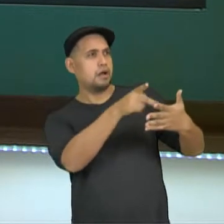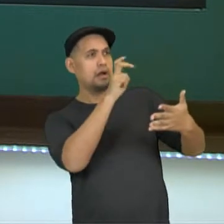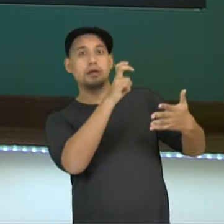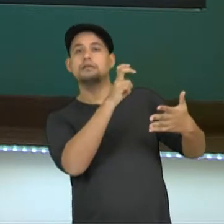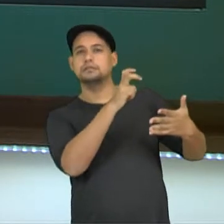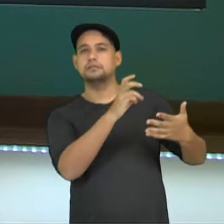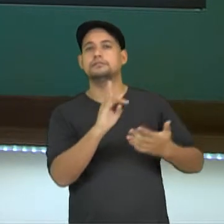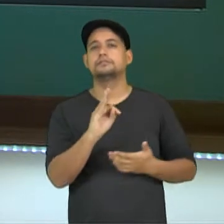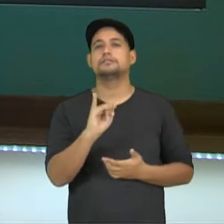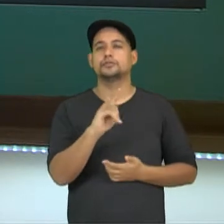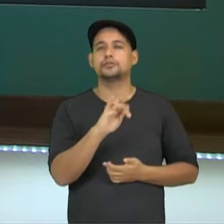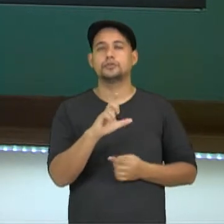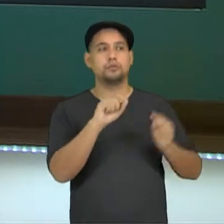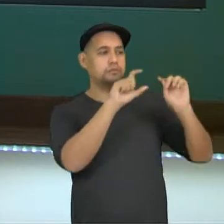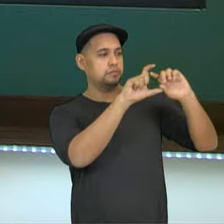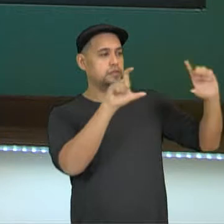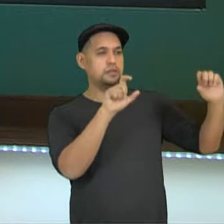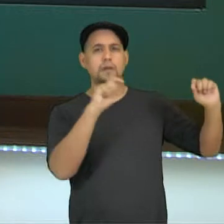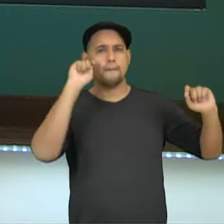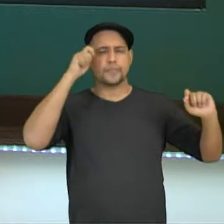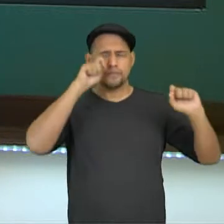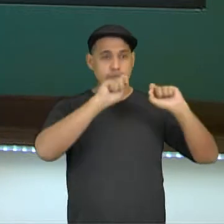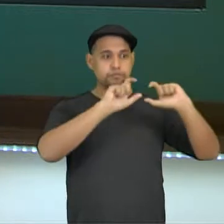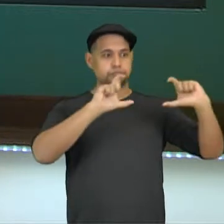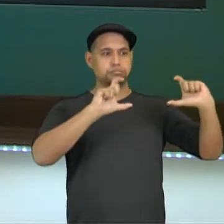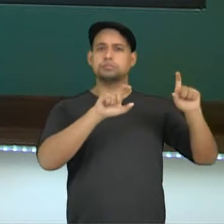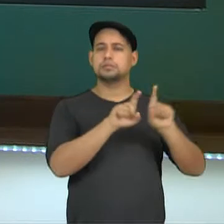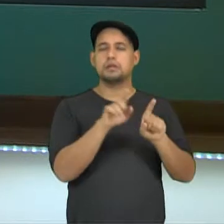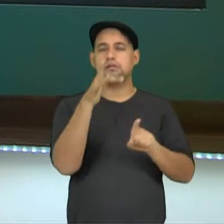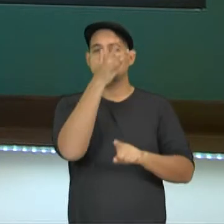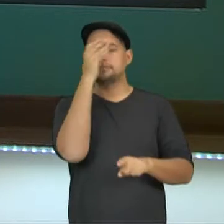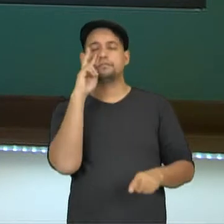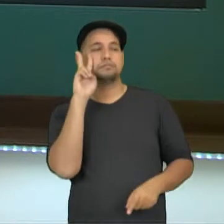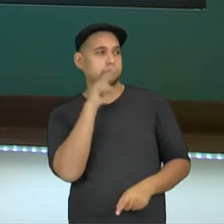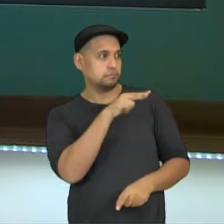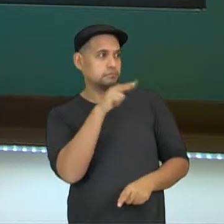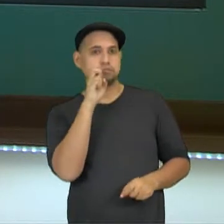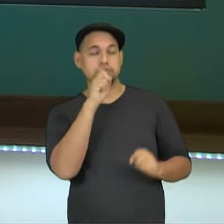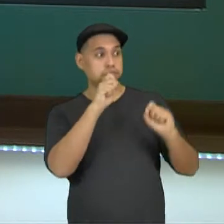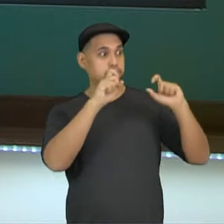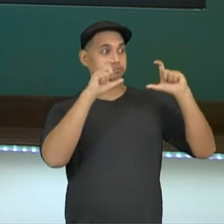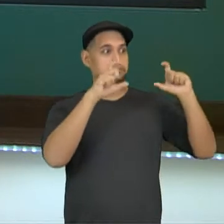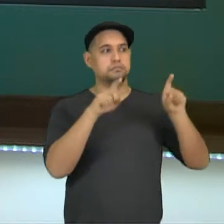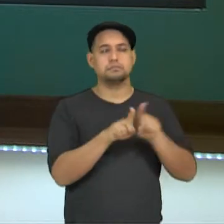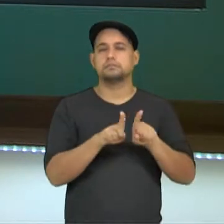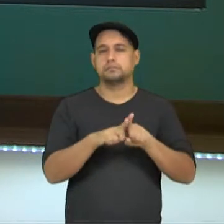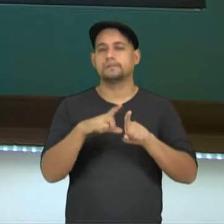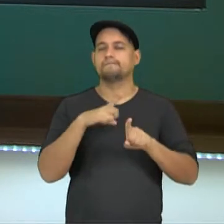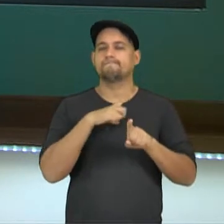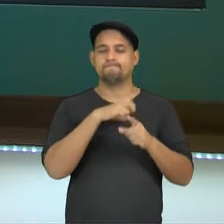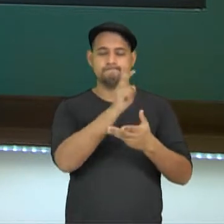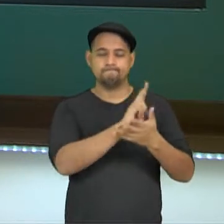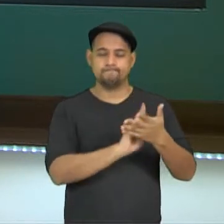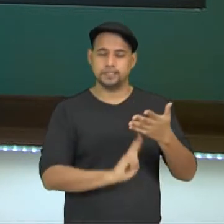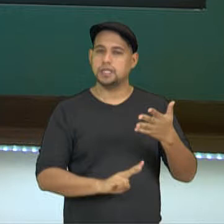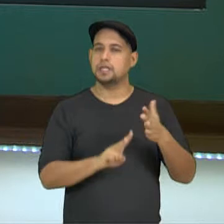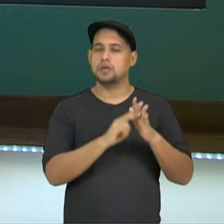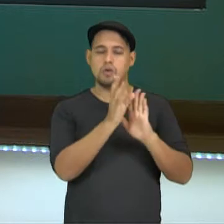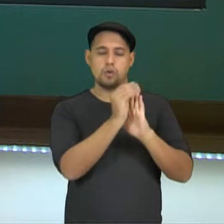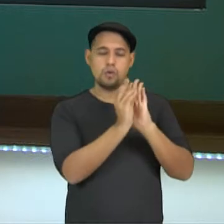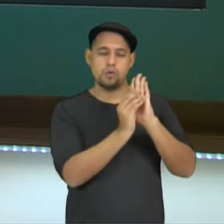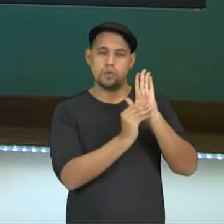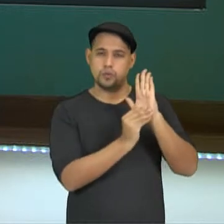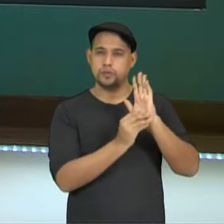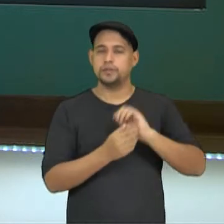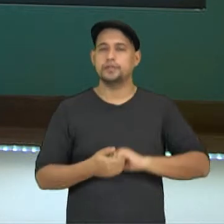através do título, que deve ser chamativo, o leitor vai ser despertado, né? Vai despertar o interesse em ler